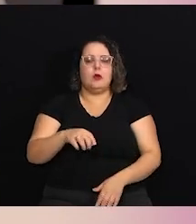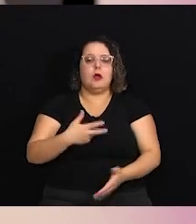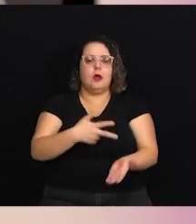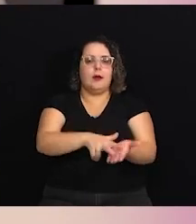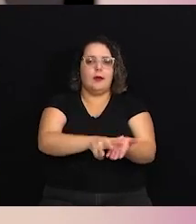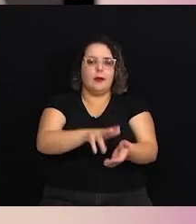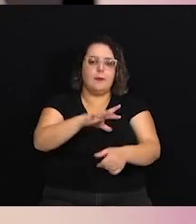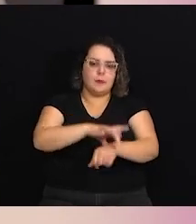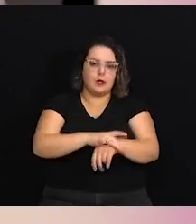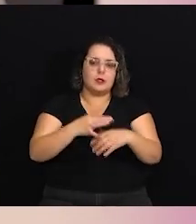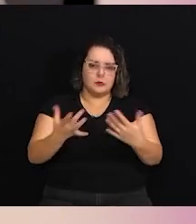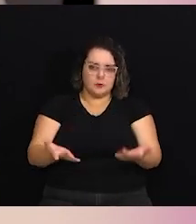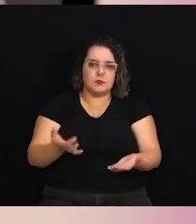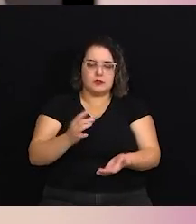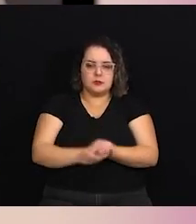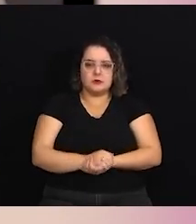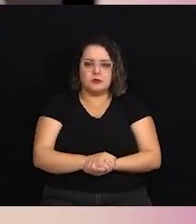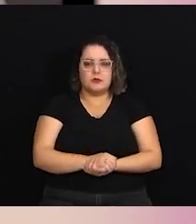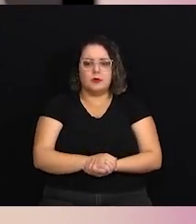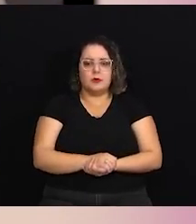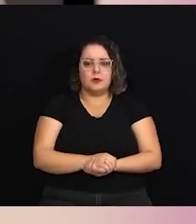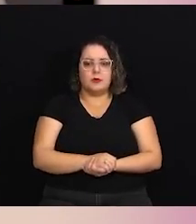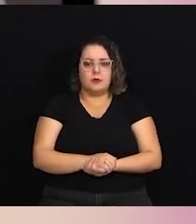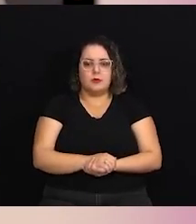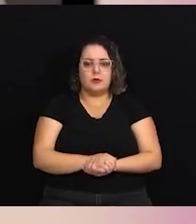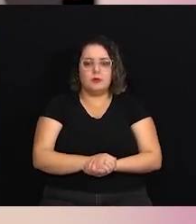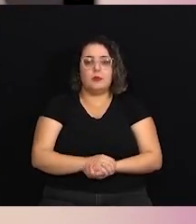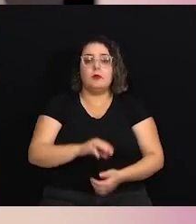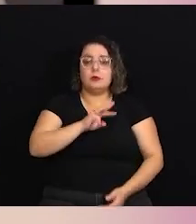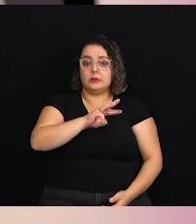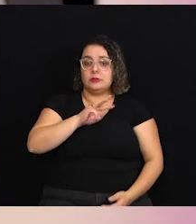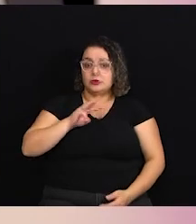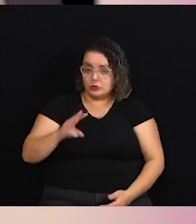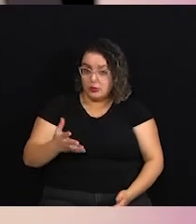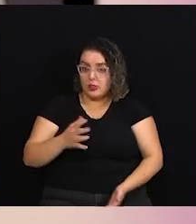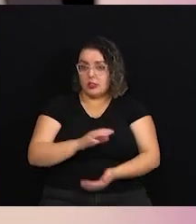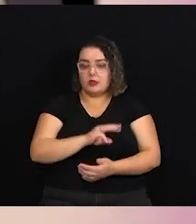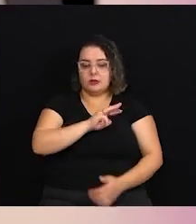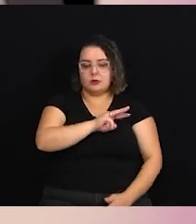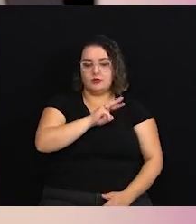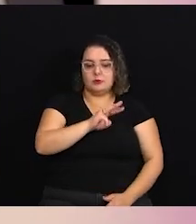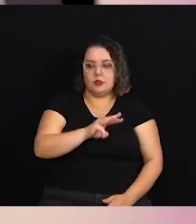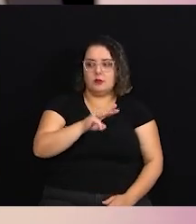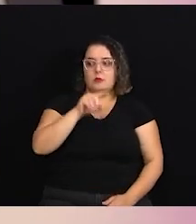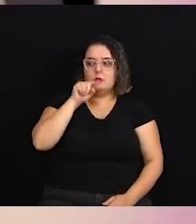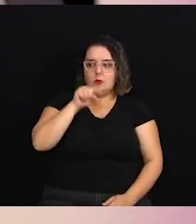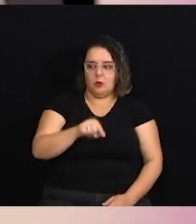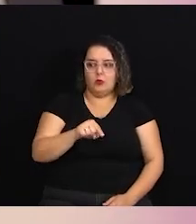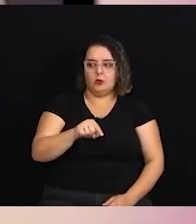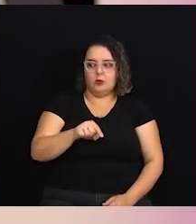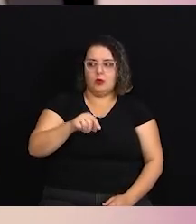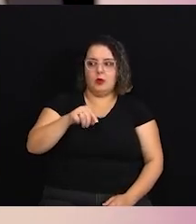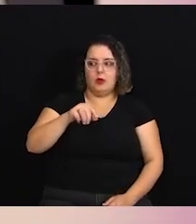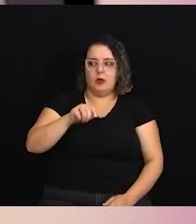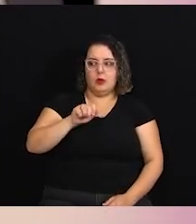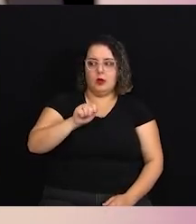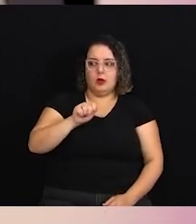da Eclipse né Então é eu vou deixar o site aqui que é o